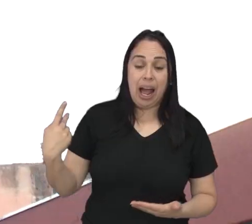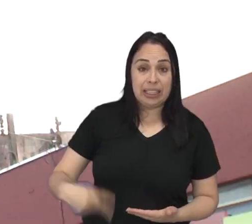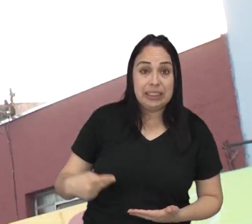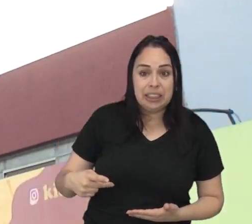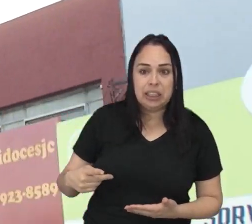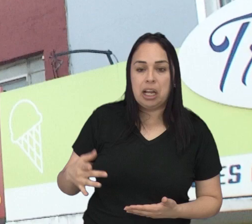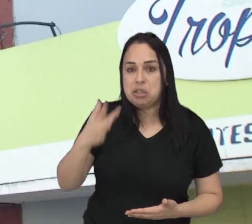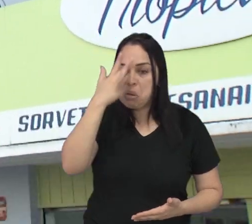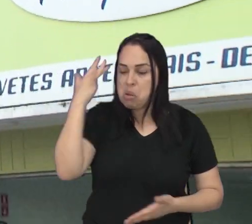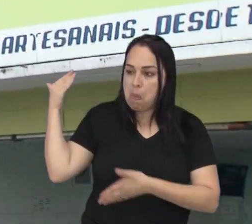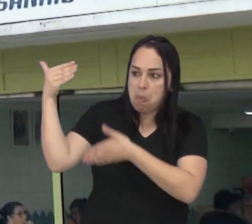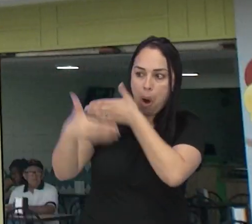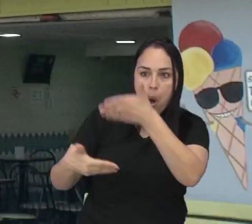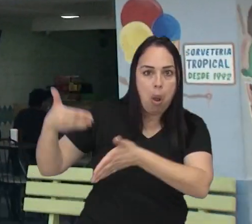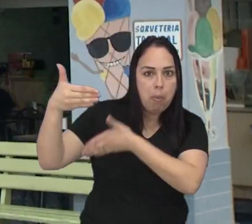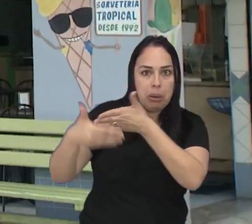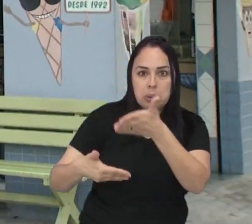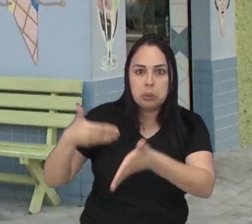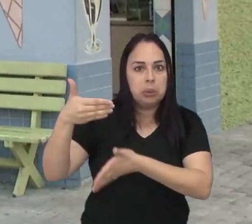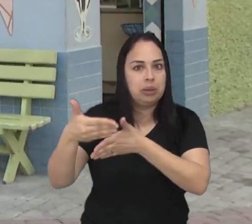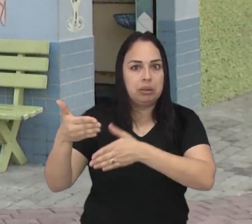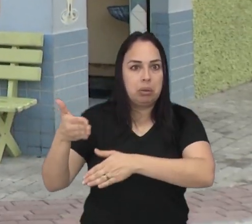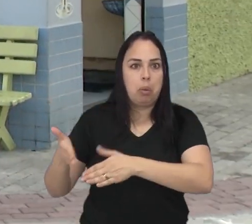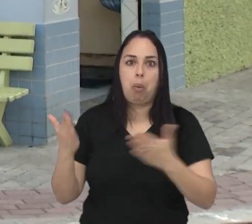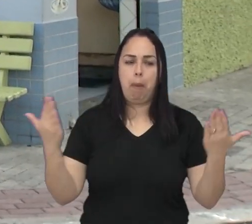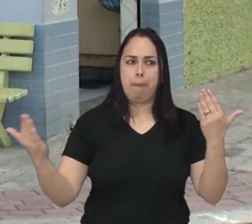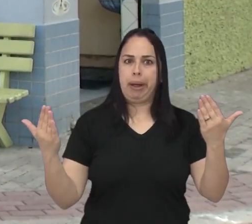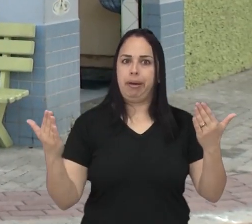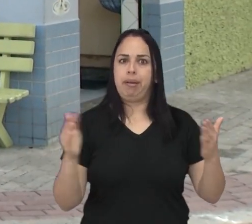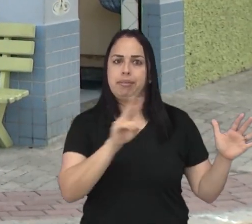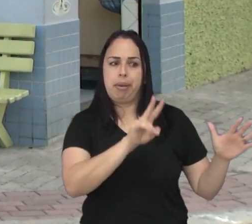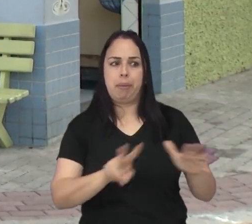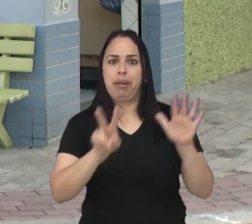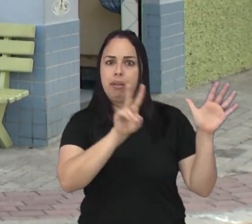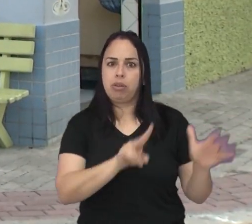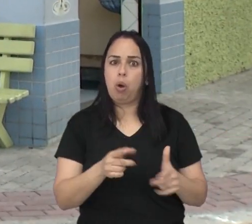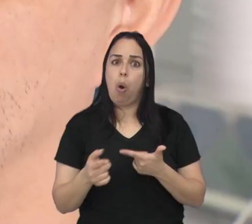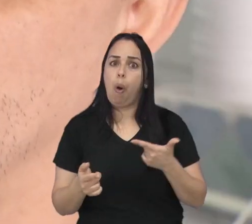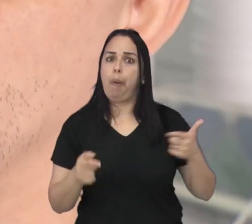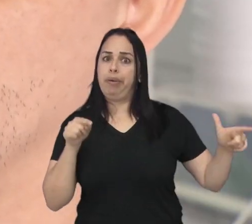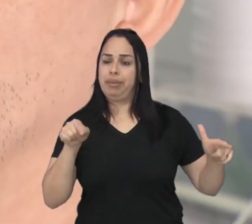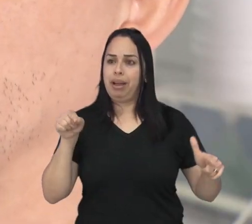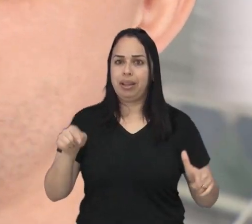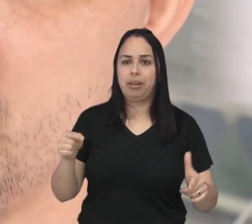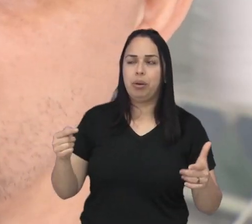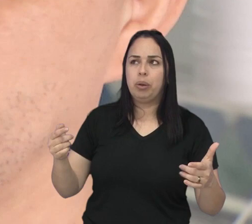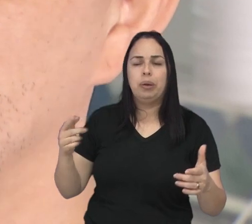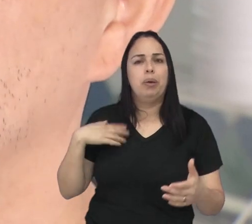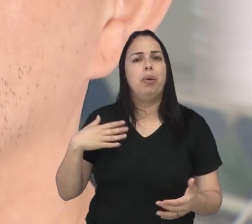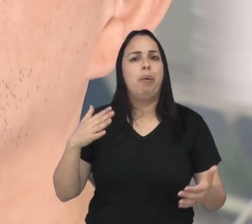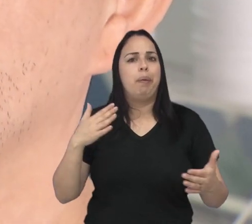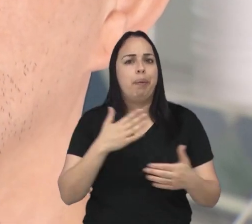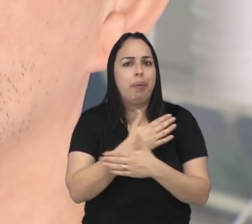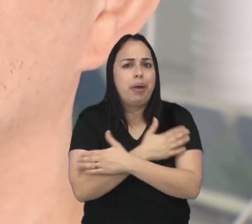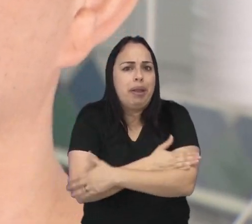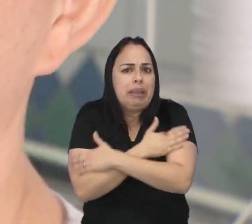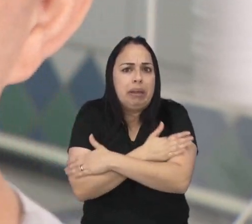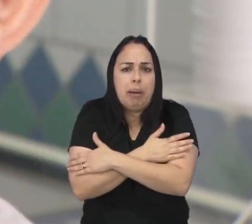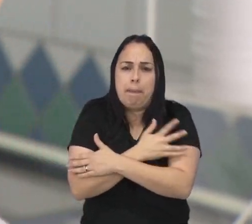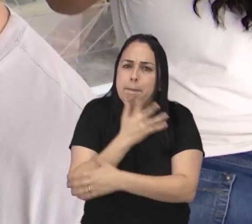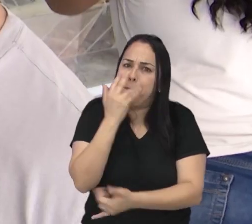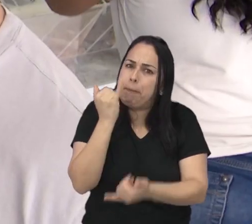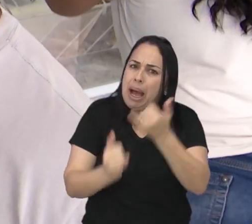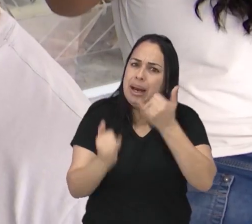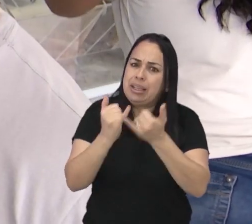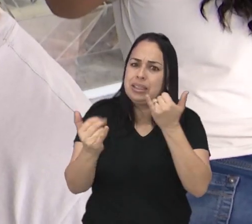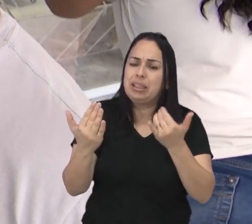sorveteria. Por aqui o movimento tem sido maior do que o esperado nas últimas semanas. O motivo? esse inverno tá com cara de